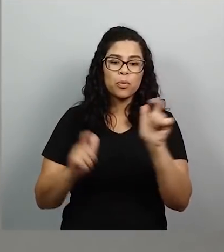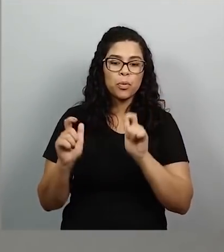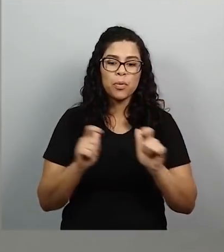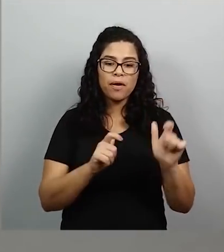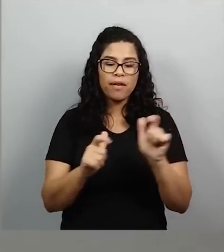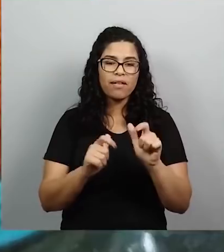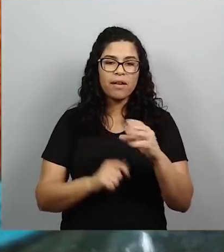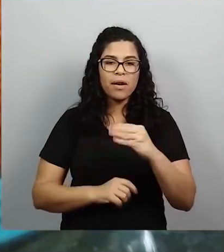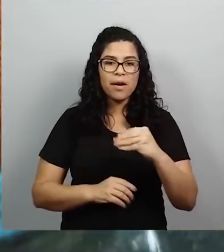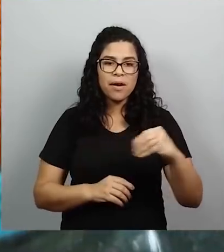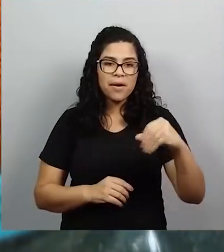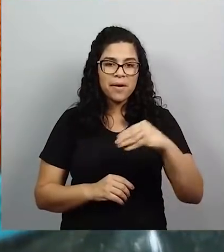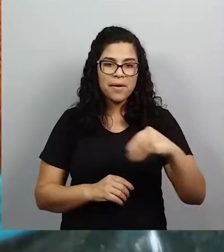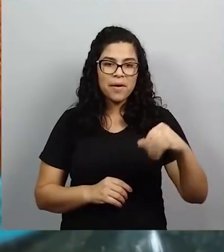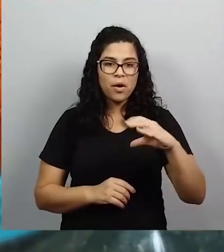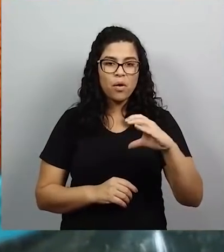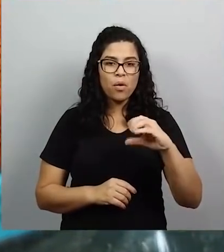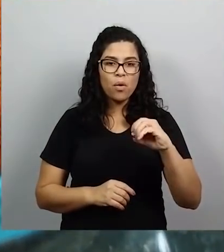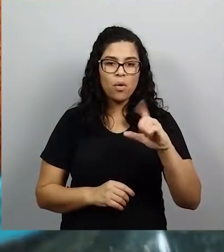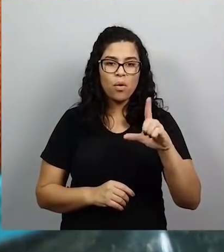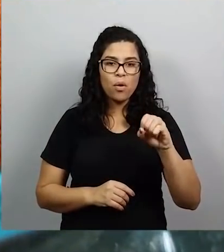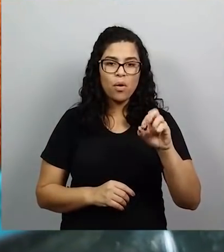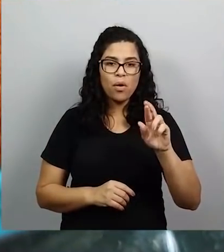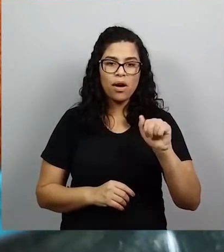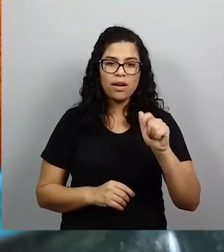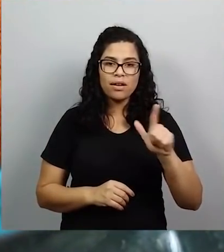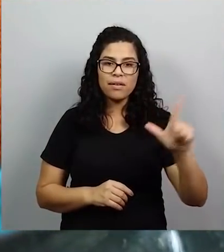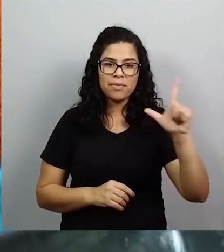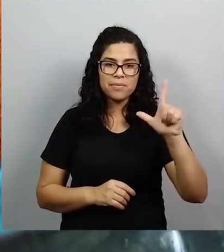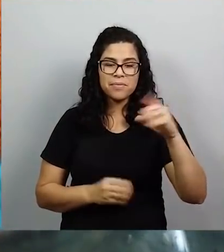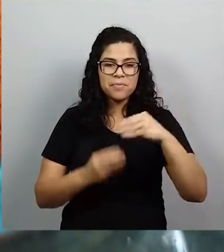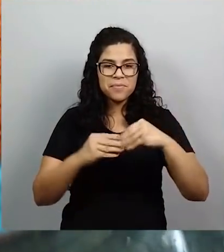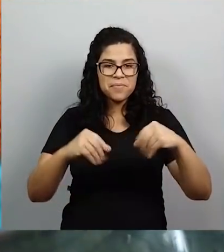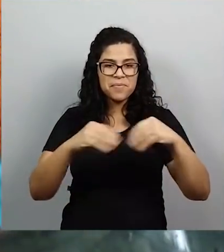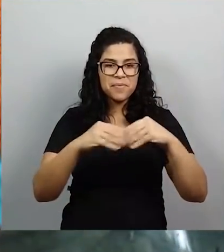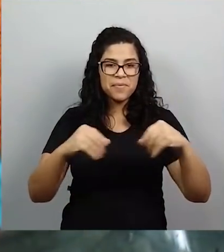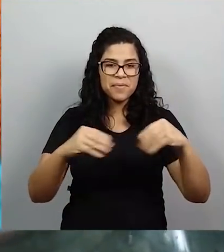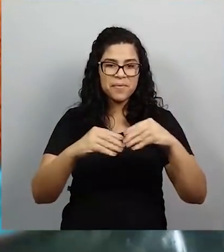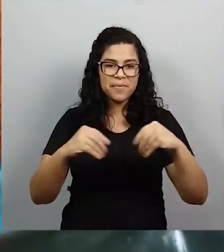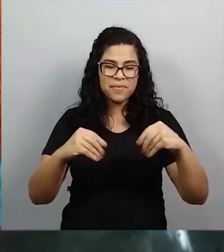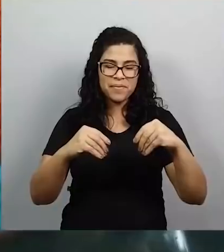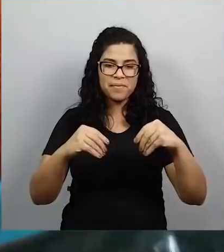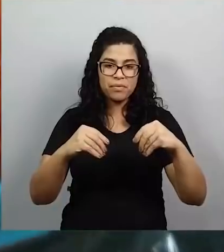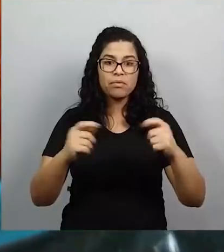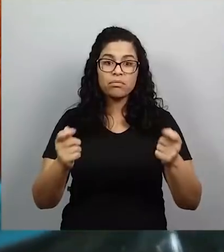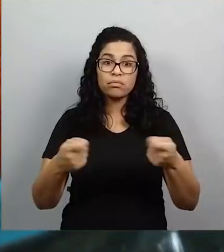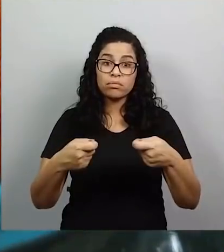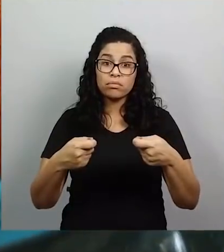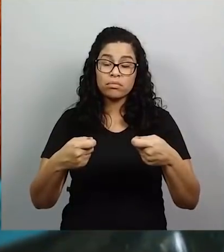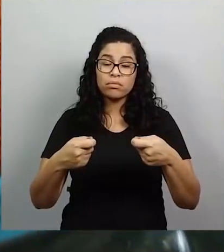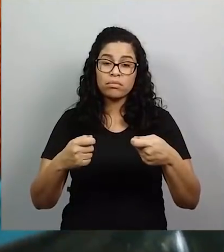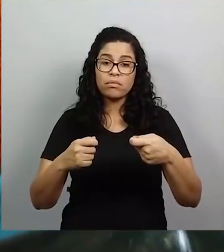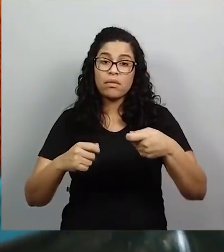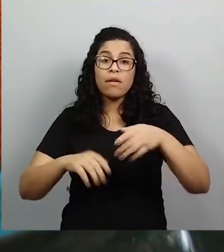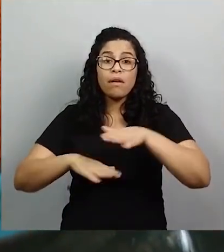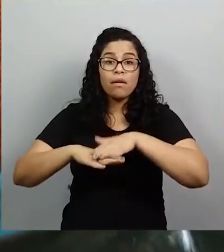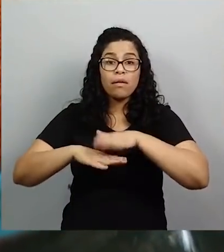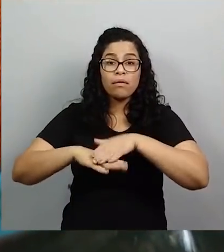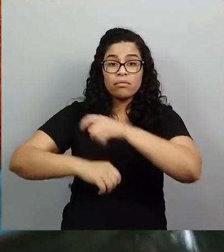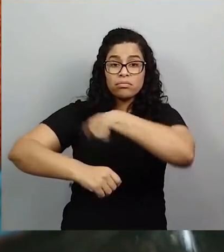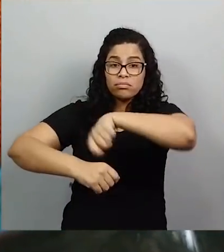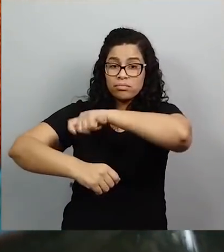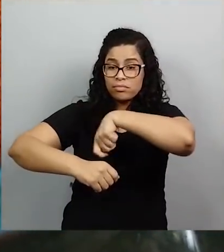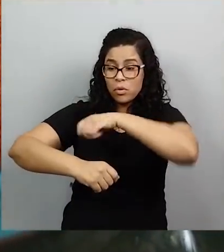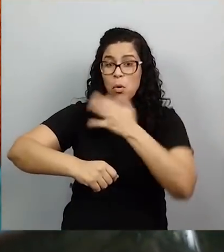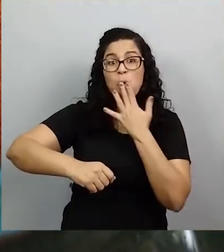outro lugar. O coloral é o pozinho da semente do urucum. Com ele, nós temperamos a